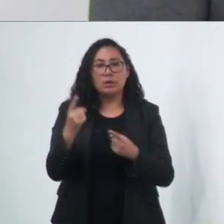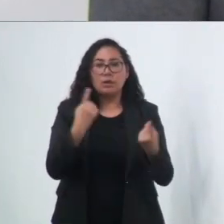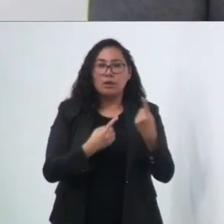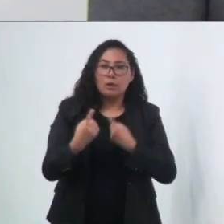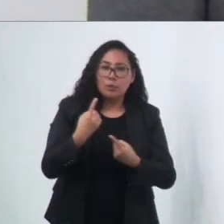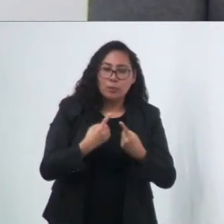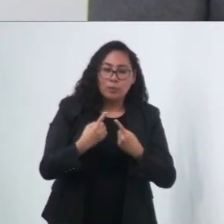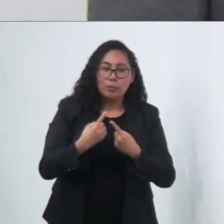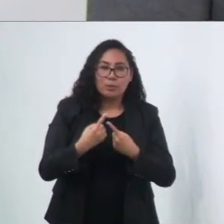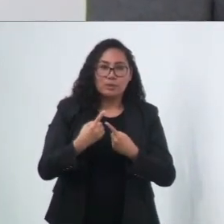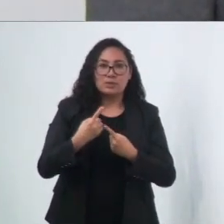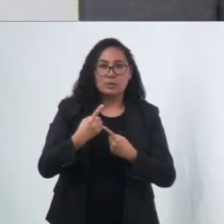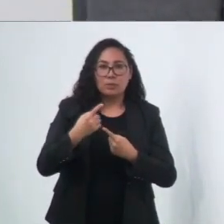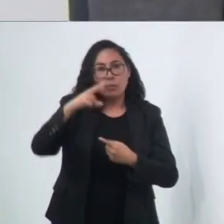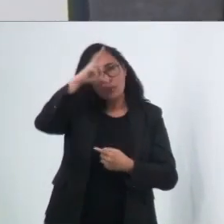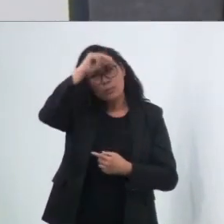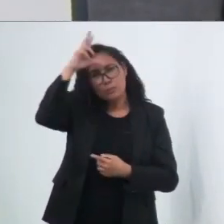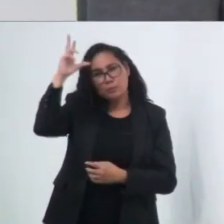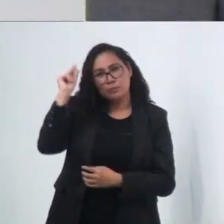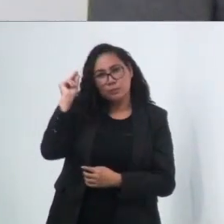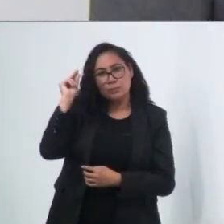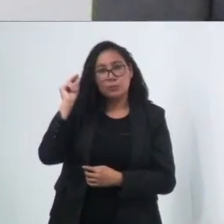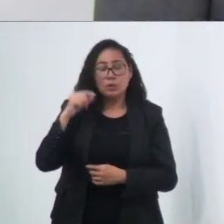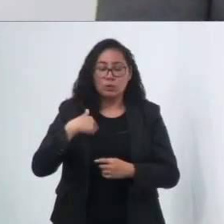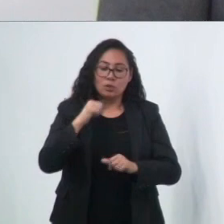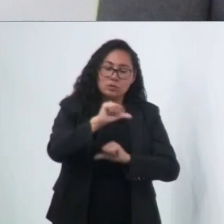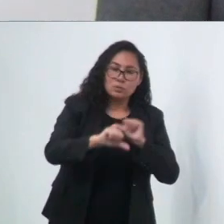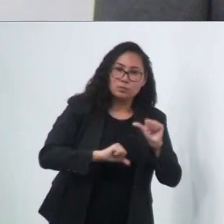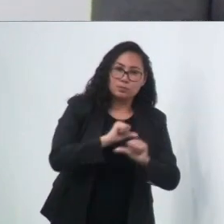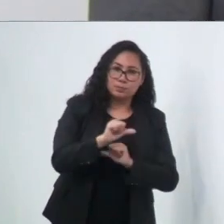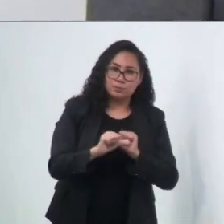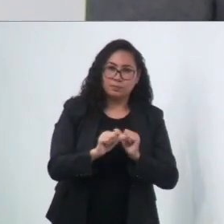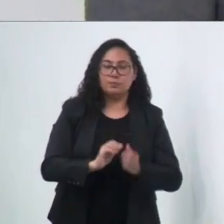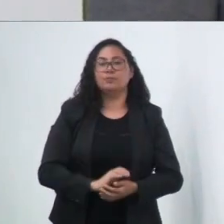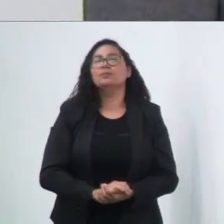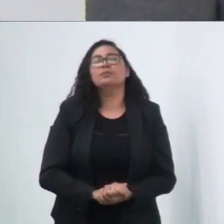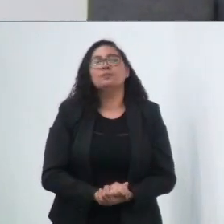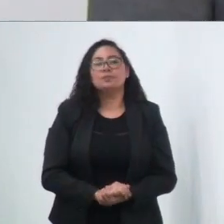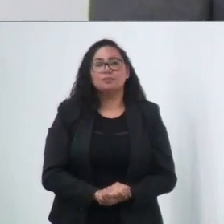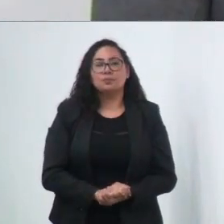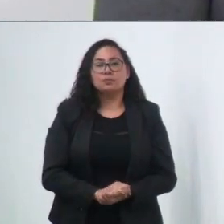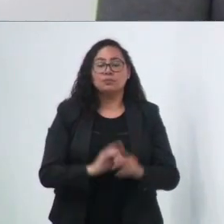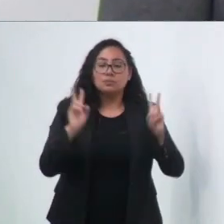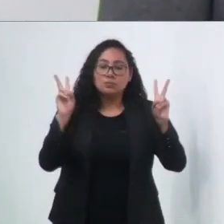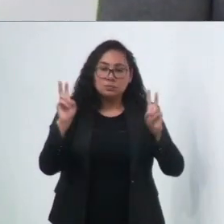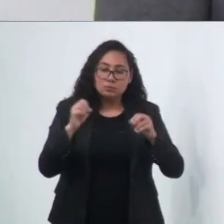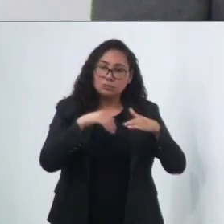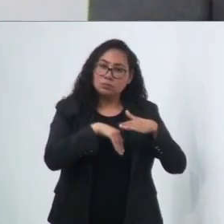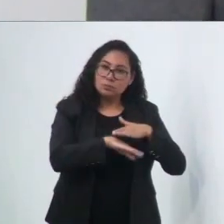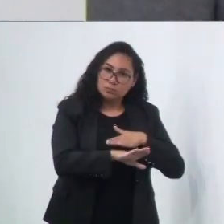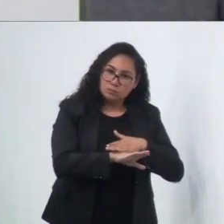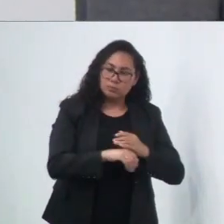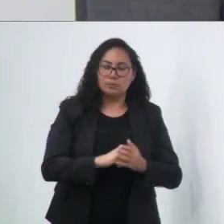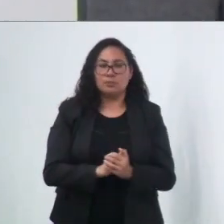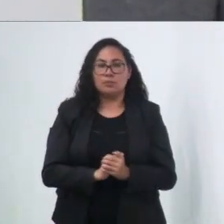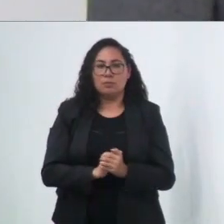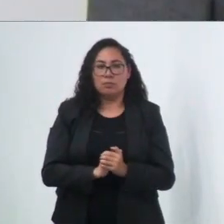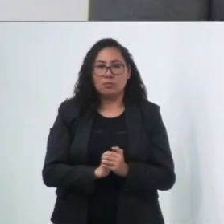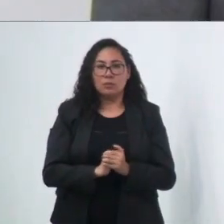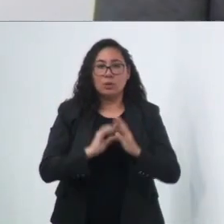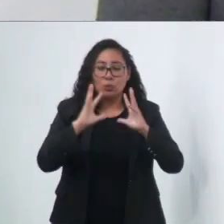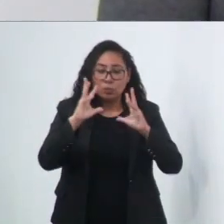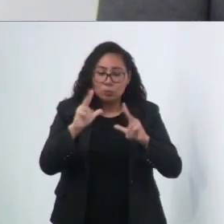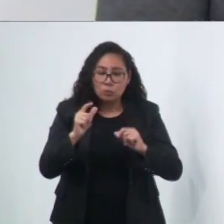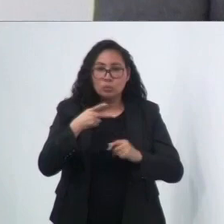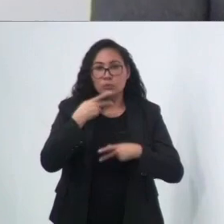a Previdência do município. Então, fizemos essa alteração. Sobre o fundo, especificamente. Bom, dentro de tudo aquilo